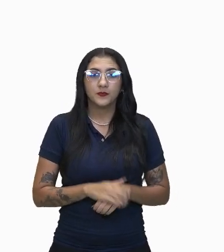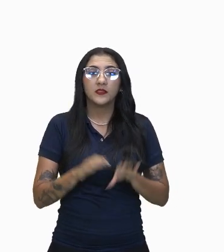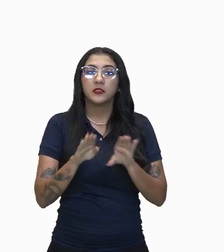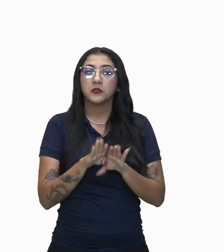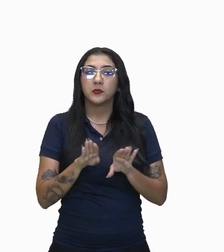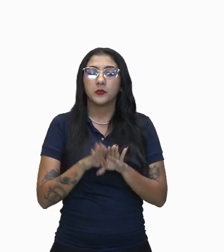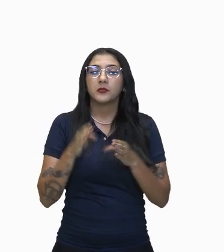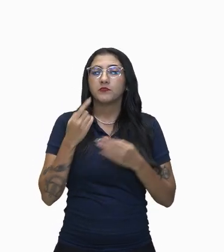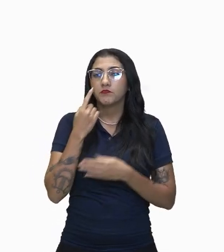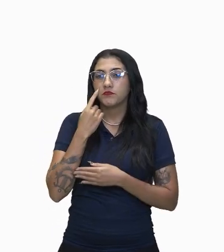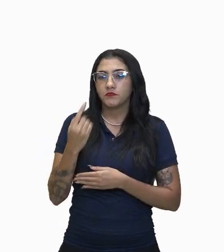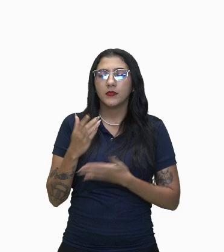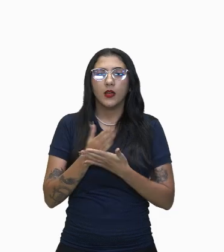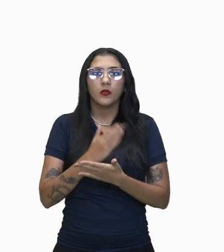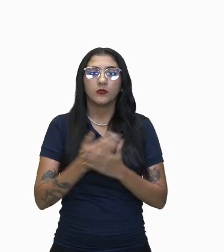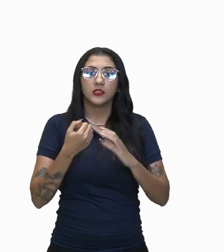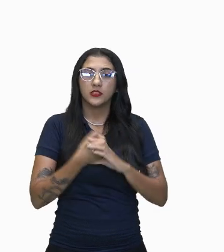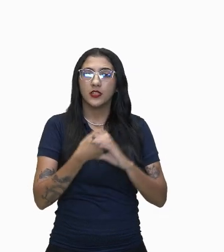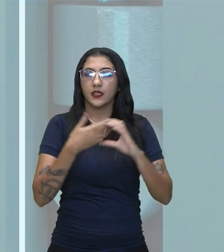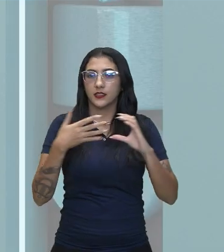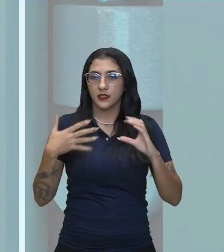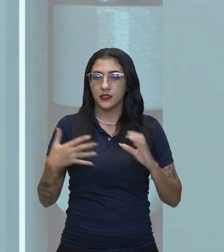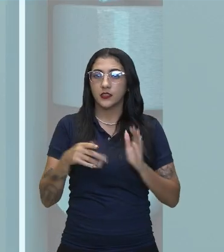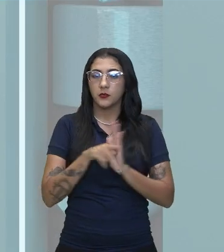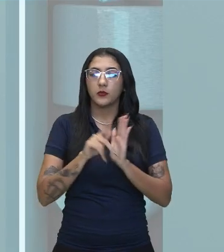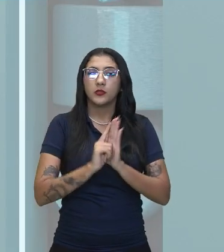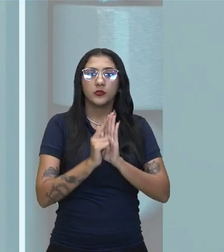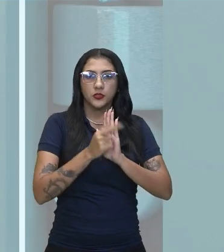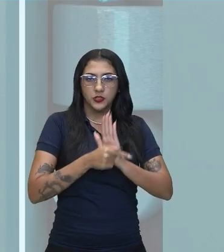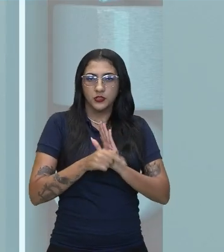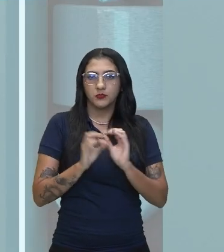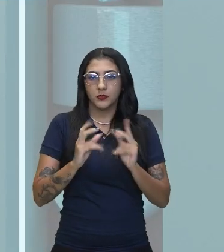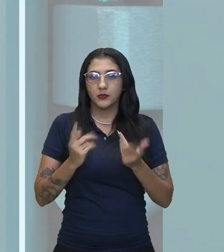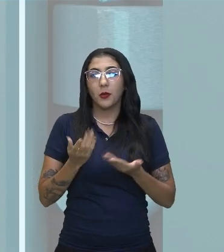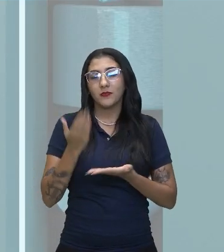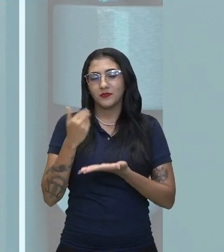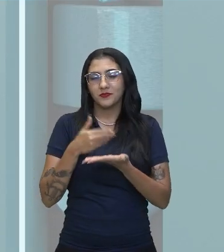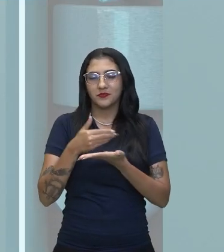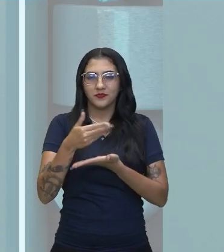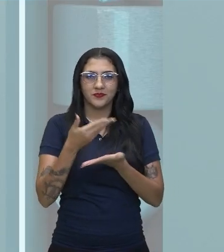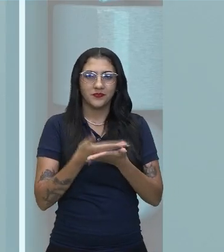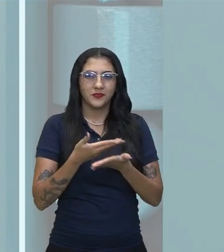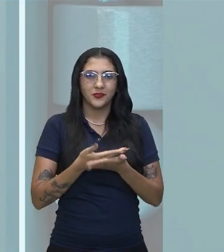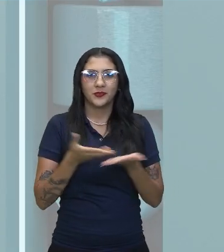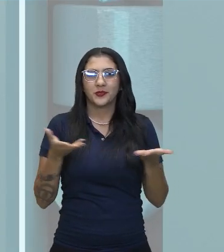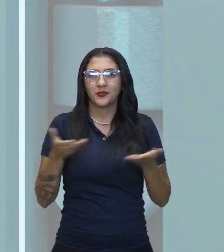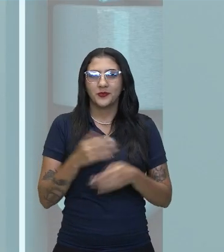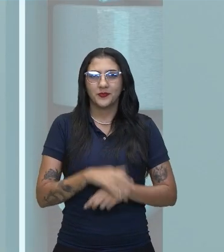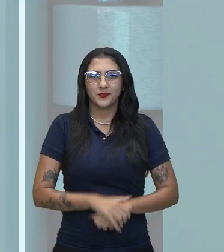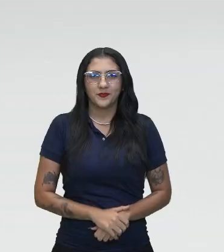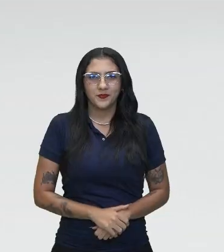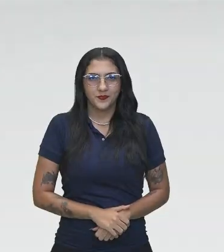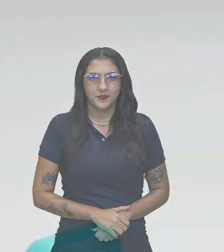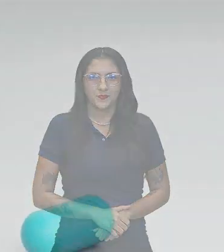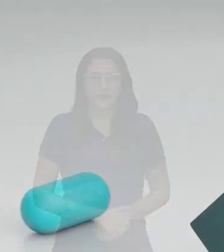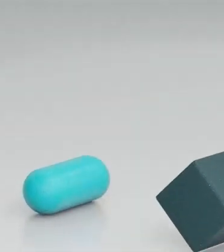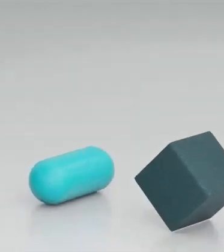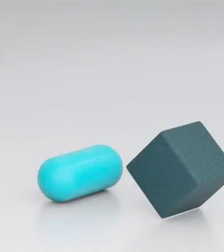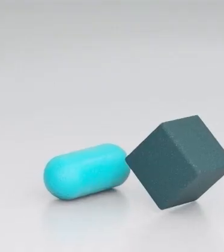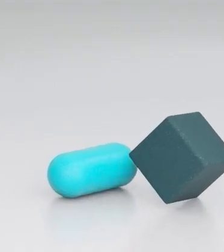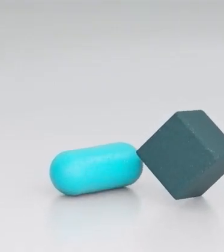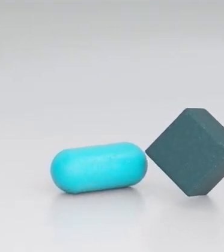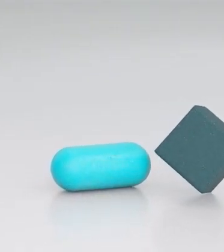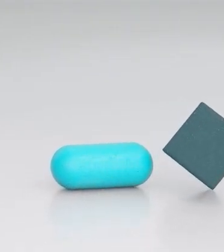E especificidades dos gêneros, ok? Então vamos iniciar mais esta aula.